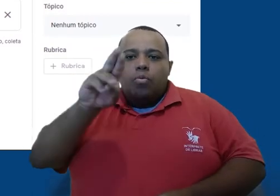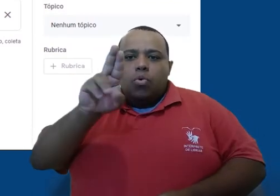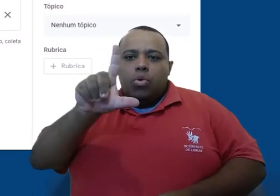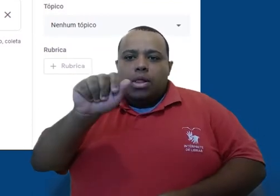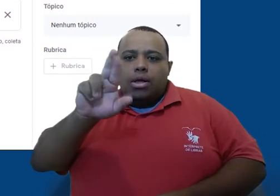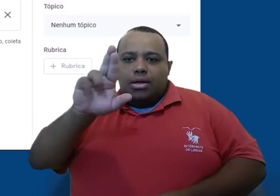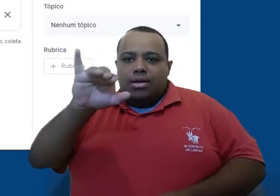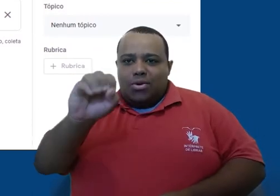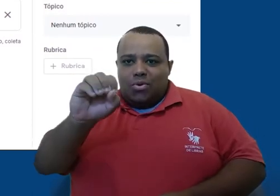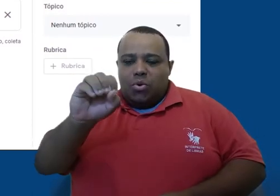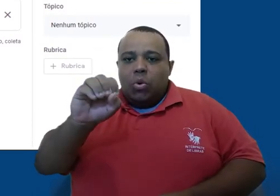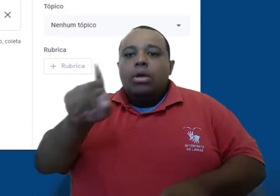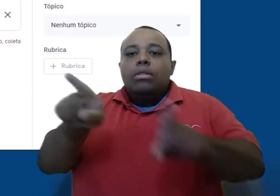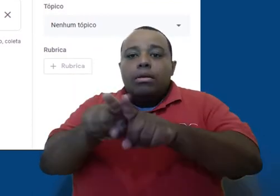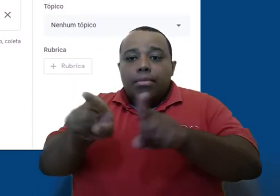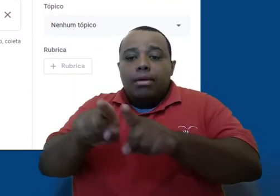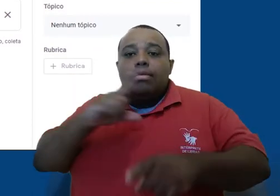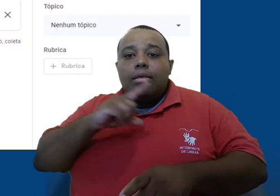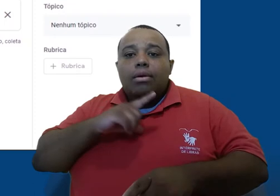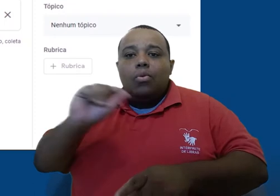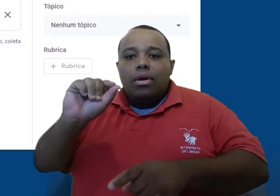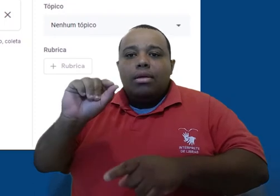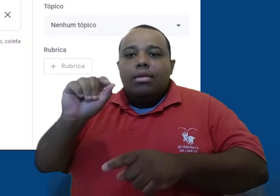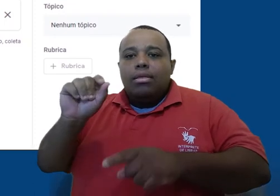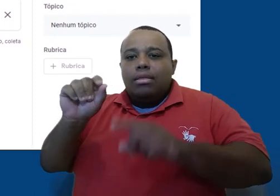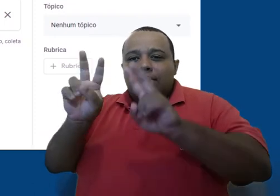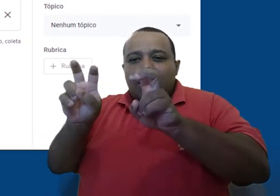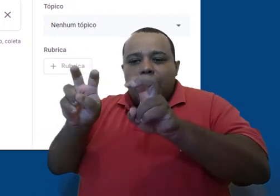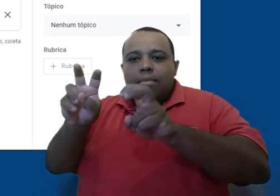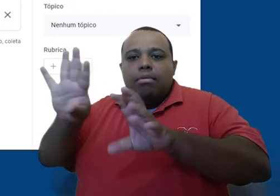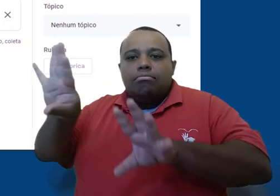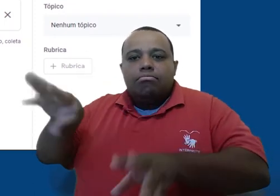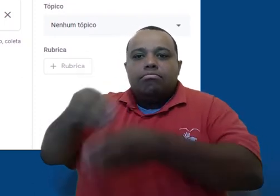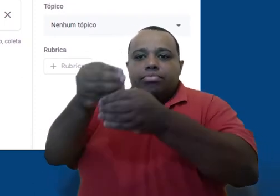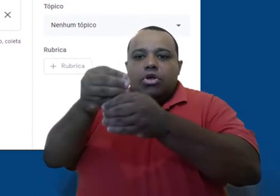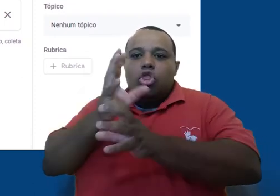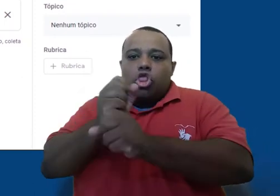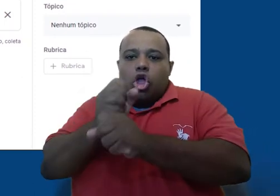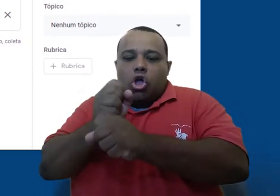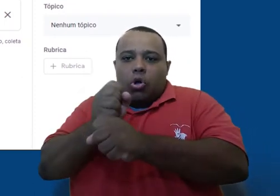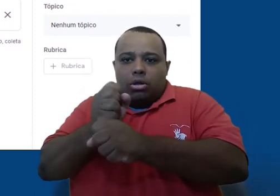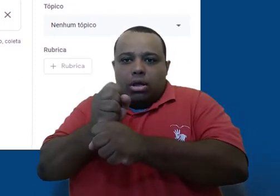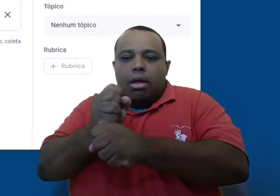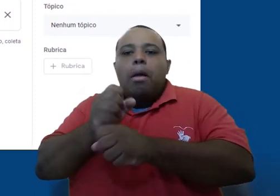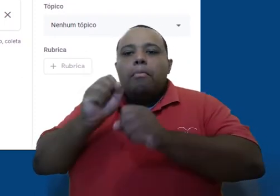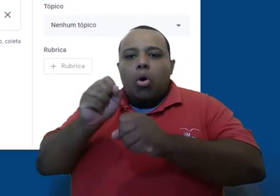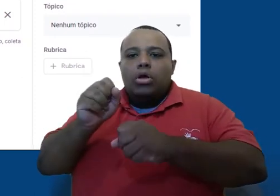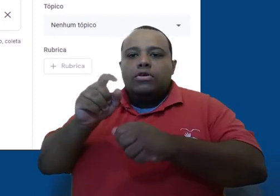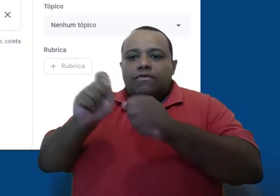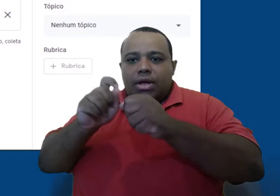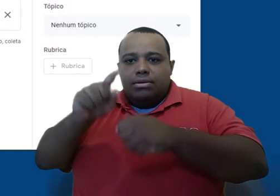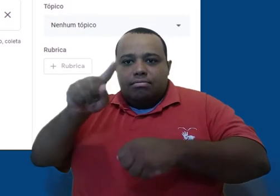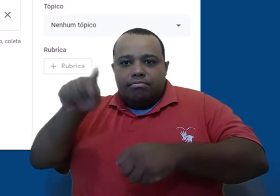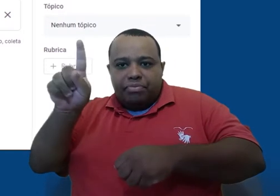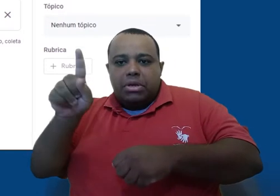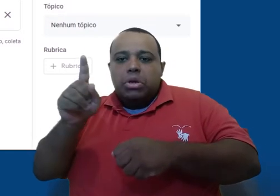adicionar e criar e ainda temos uma opção de importar notas que vem ativado como padrão mas pode ser desativada clicando no ícone